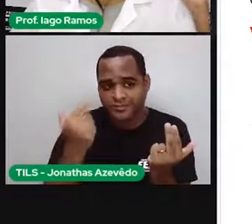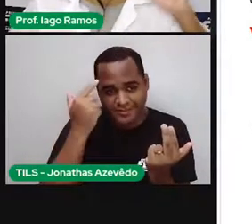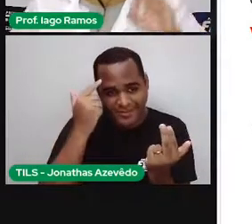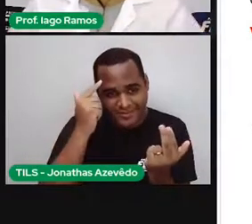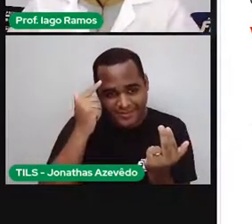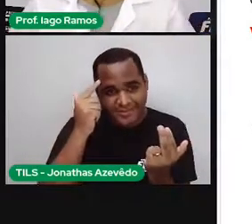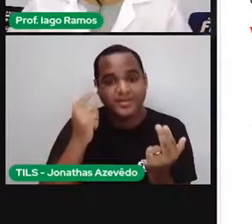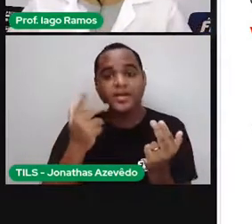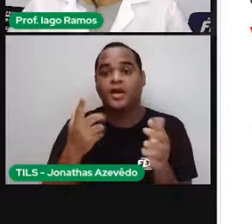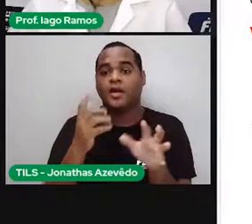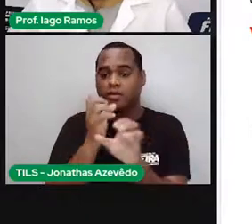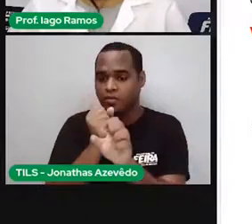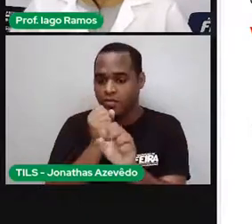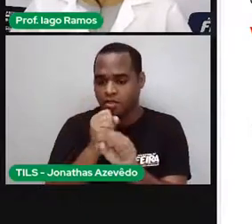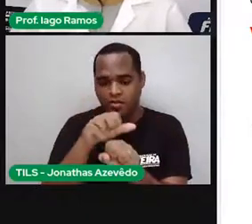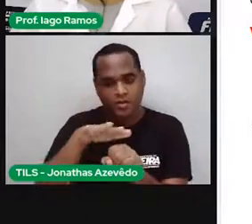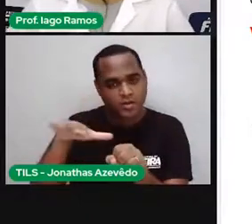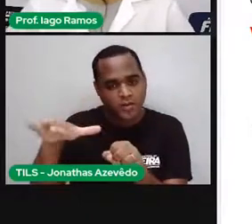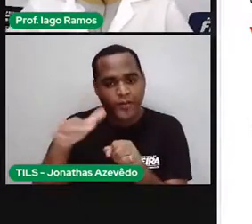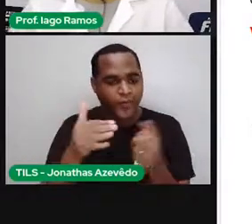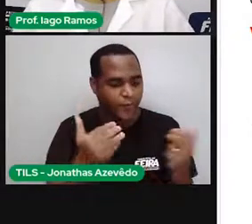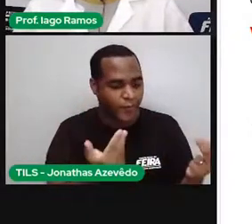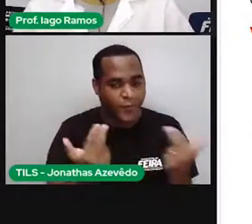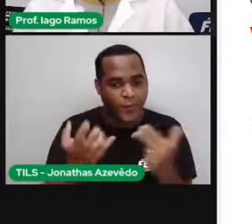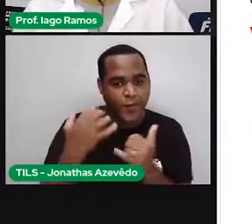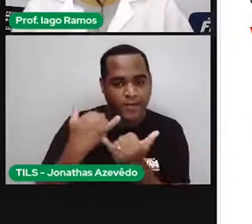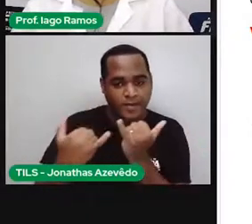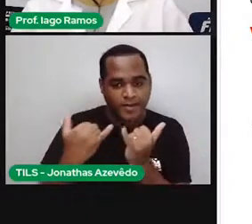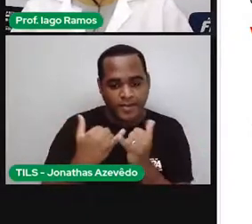a área de um você vai achar a área do outro